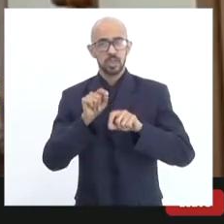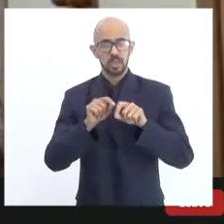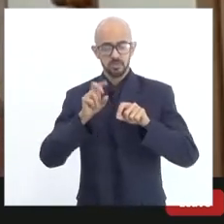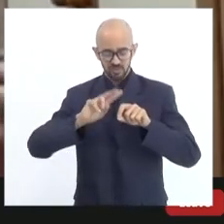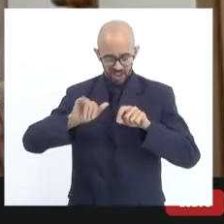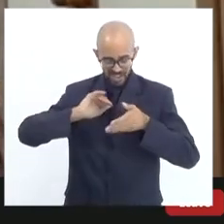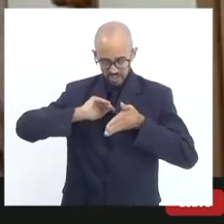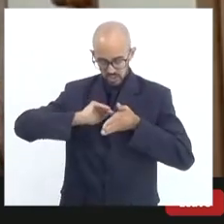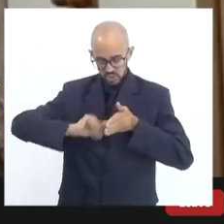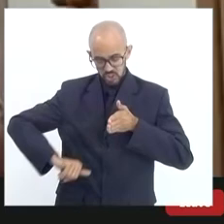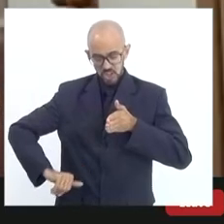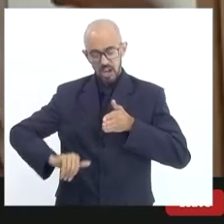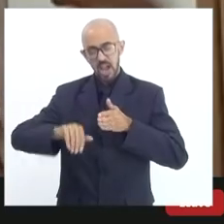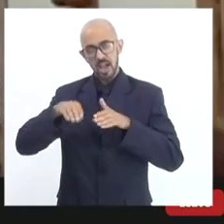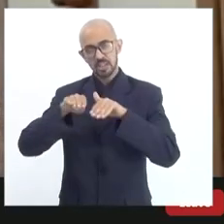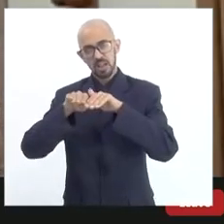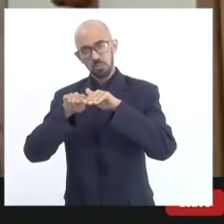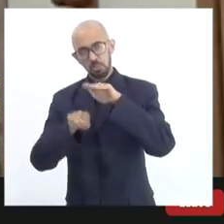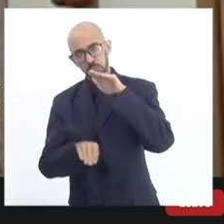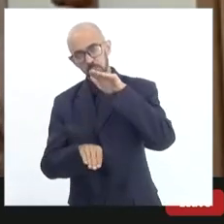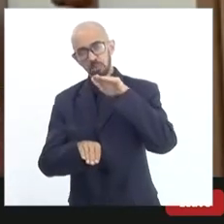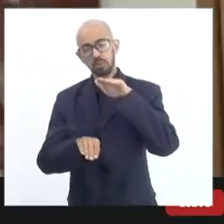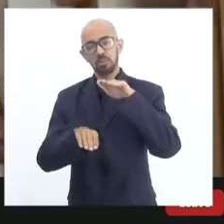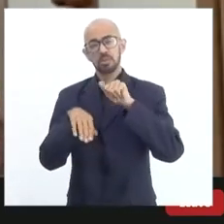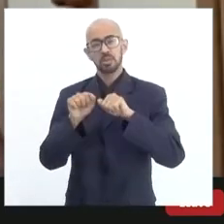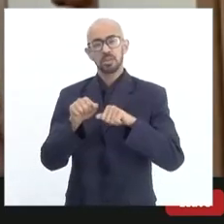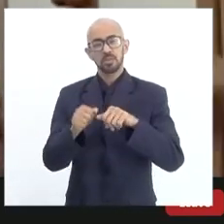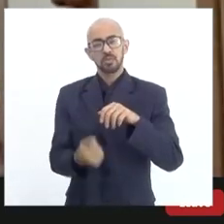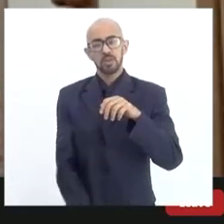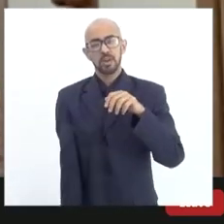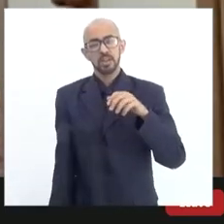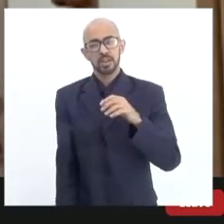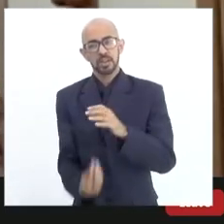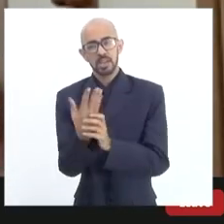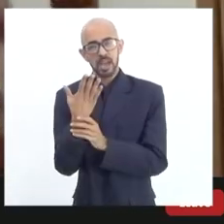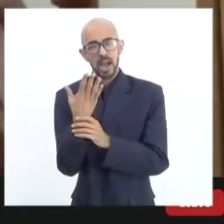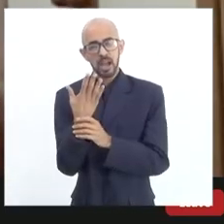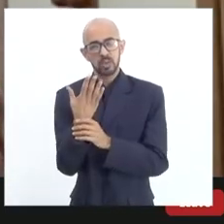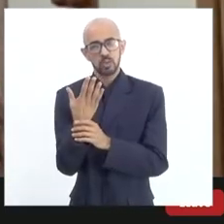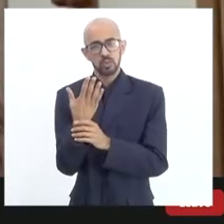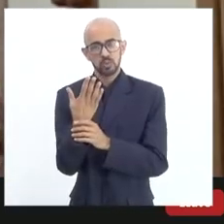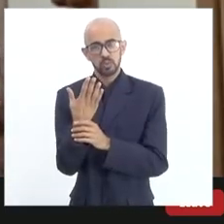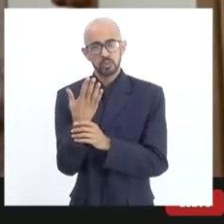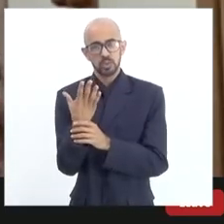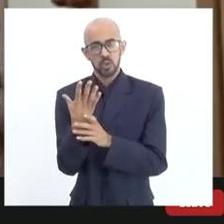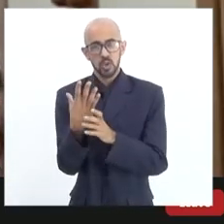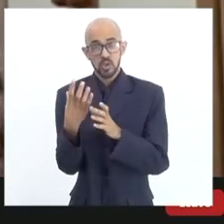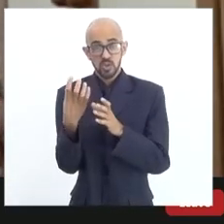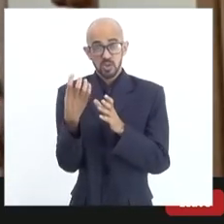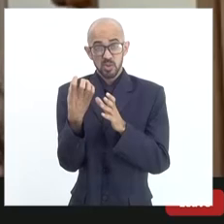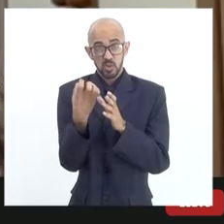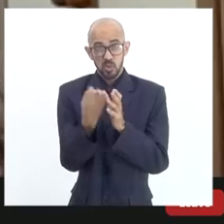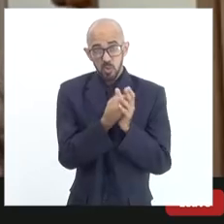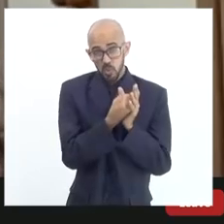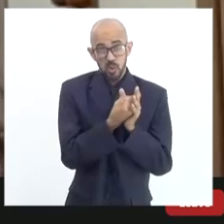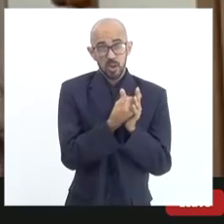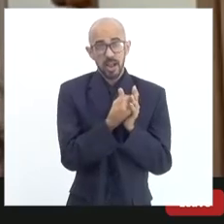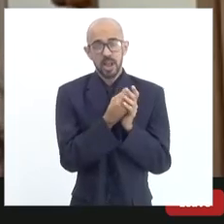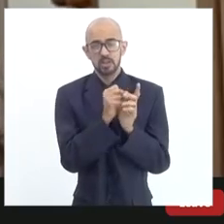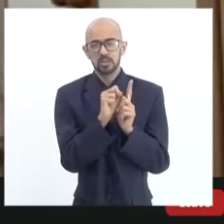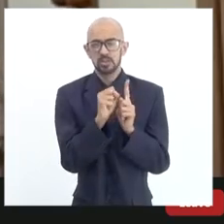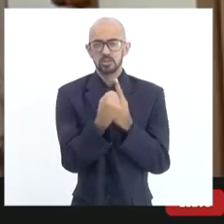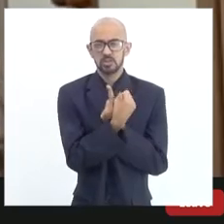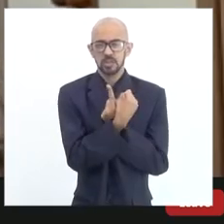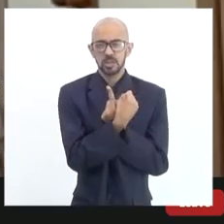extirpar essa eugenia, esse racismo científico que foi tão perniciosamente incorporado no nosso projeto de nação, né?